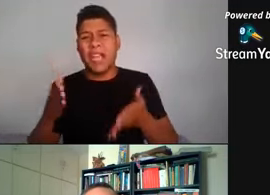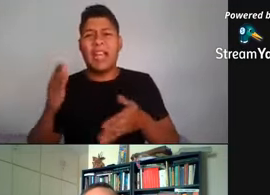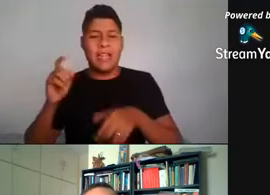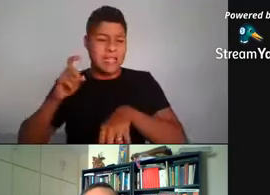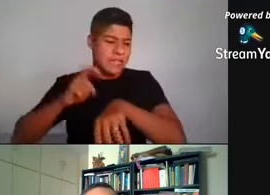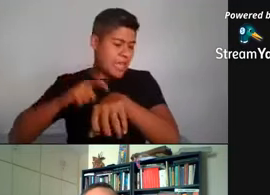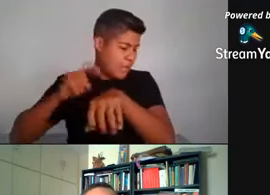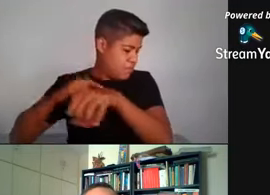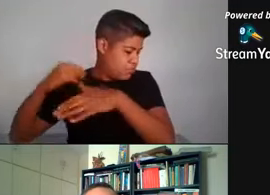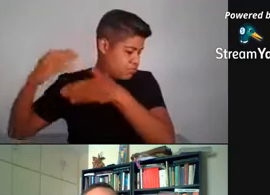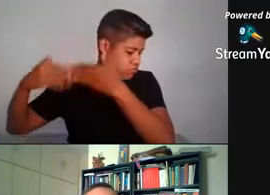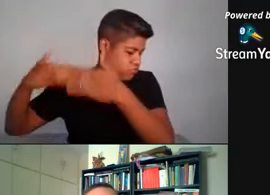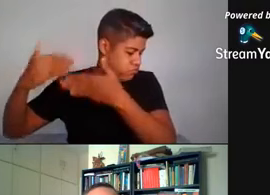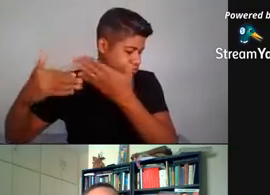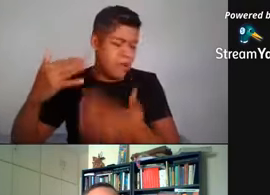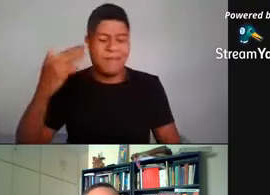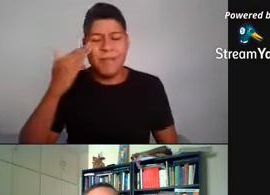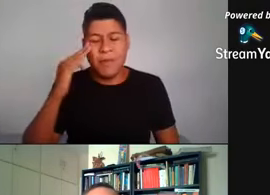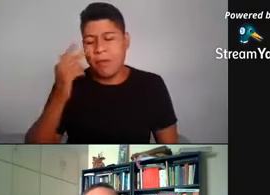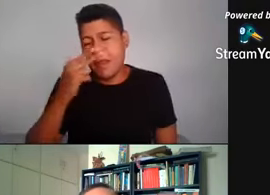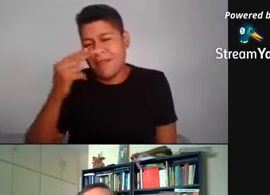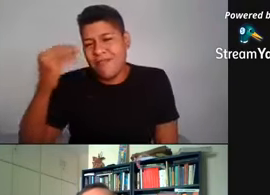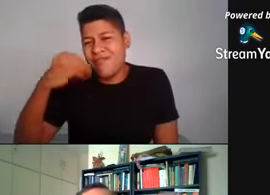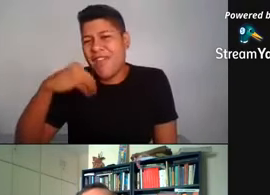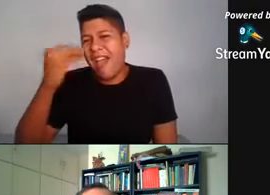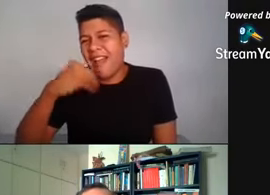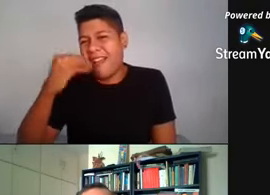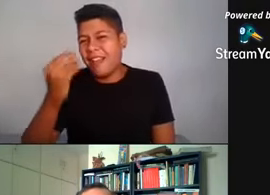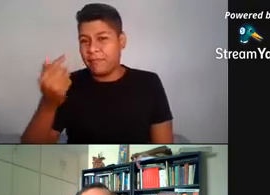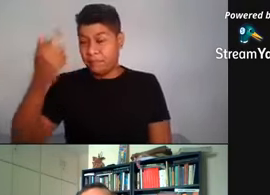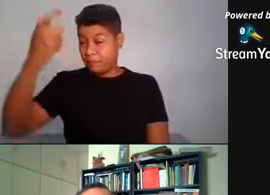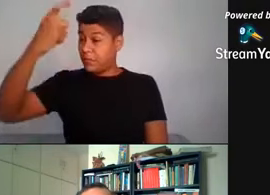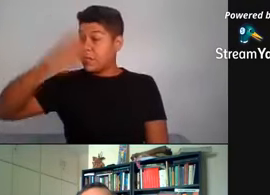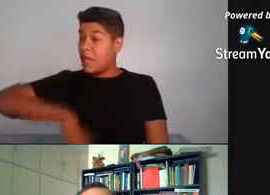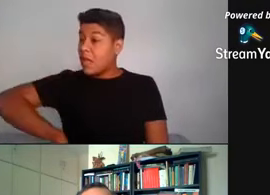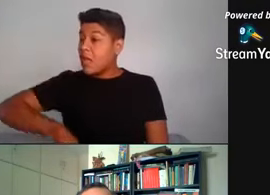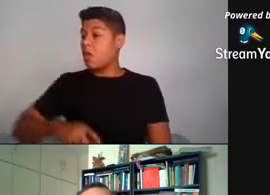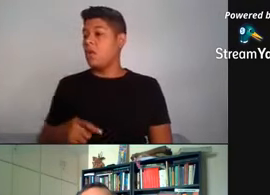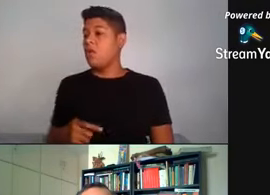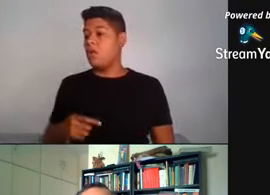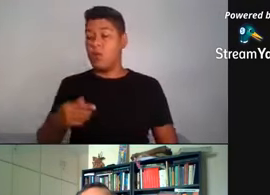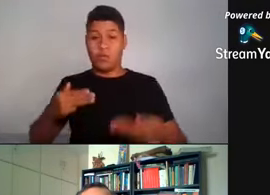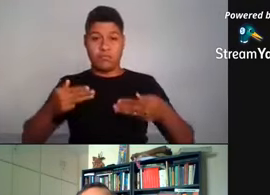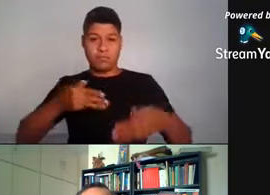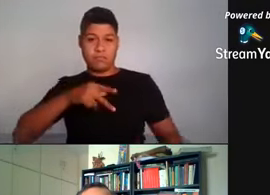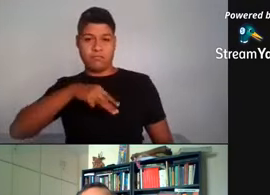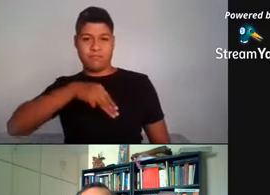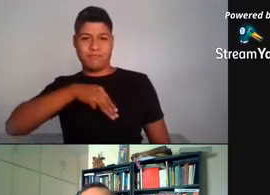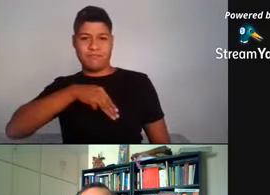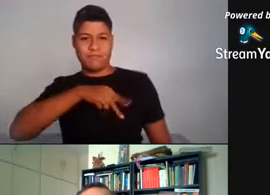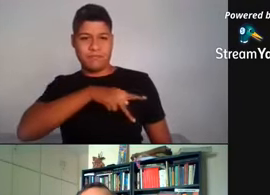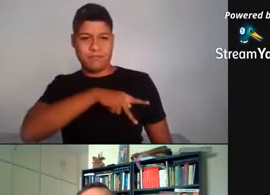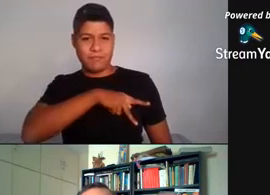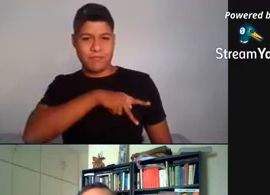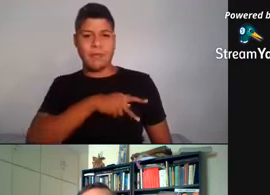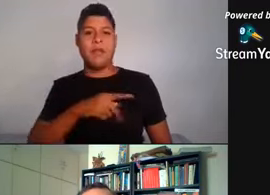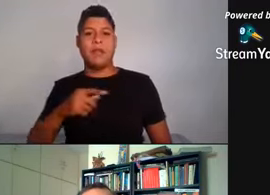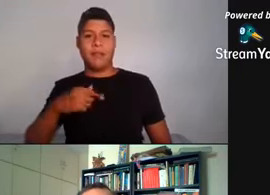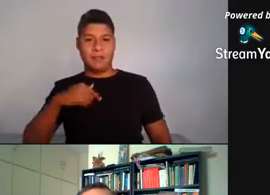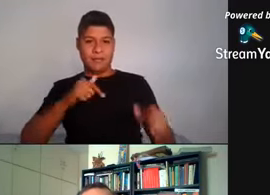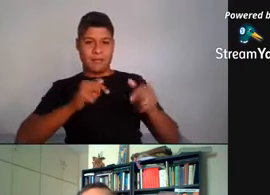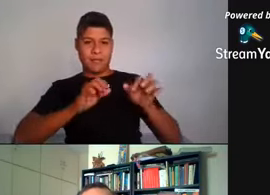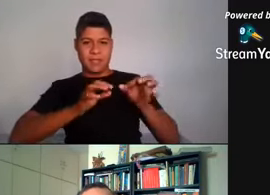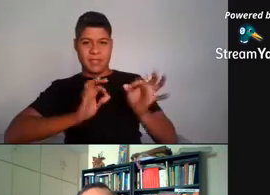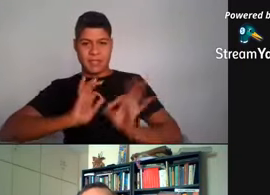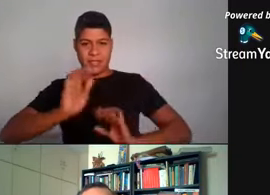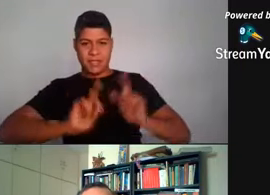a memória pode falhar. Mas eu sou do Ministério Público, eu sou promotor de justiça, hoje